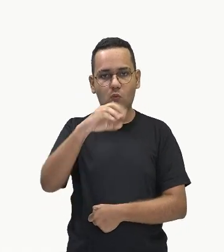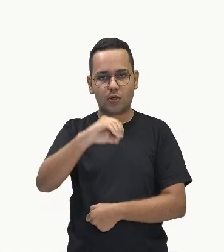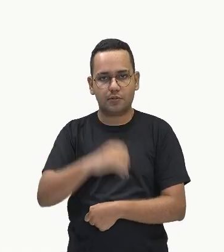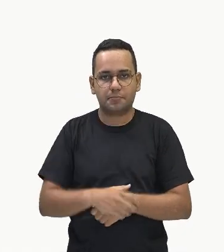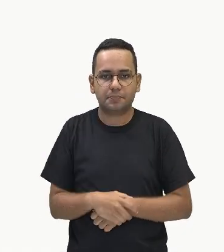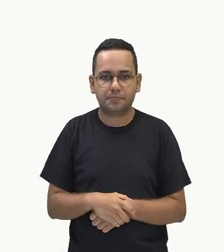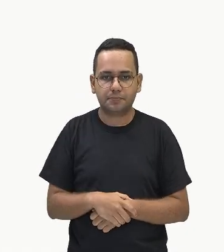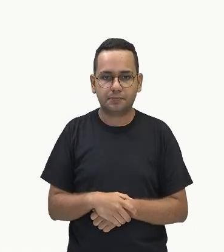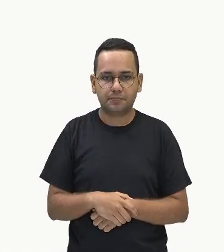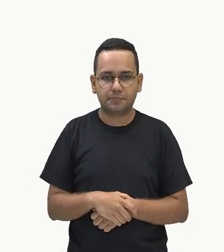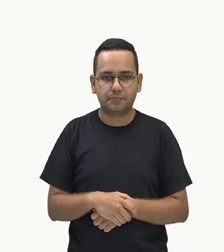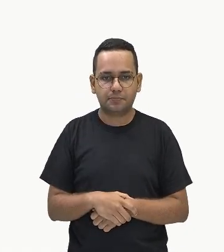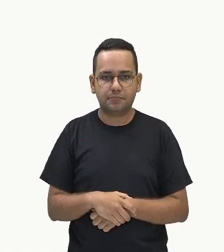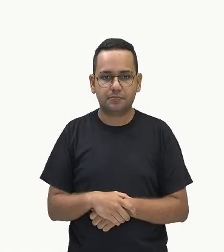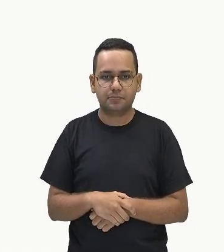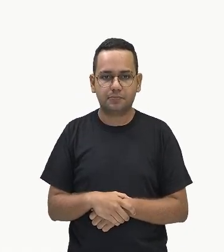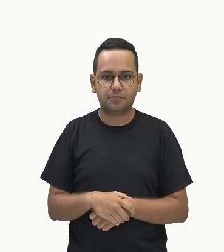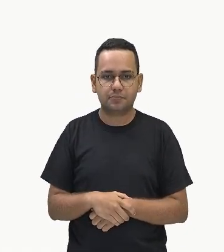3.240.